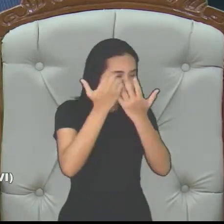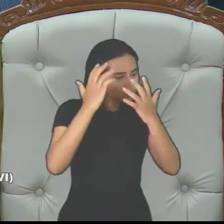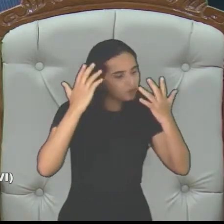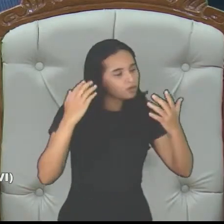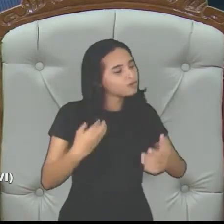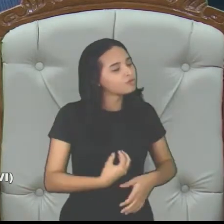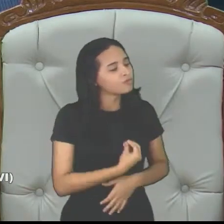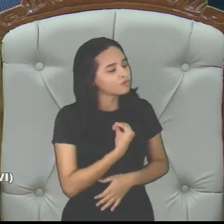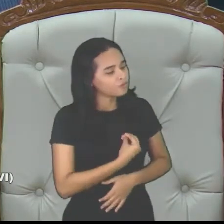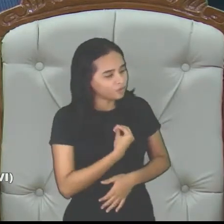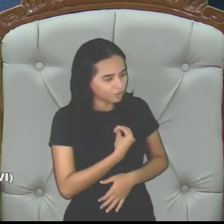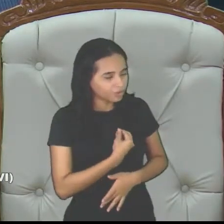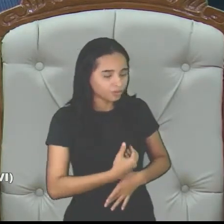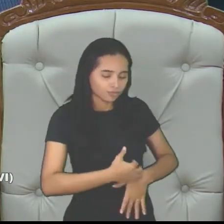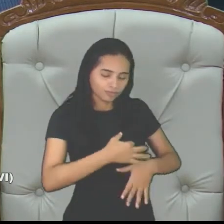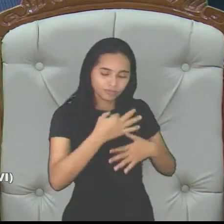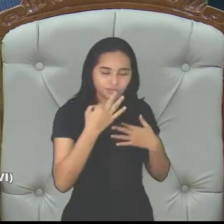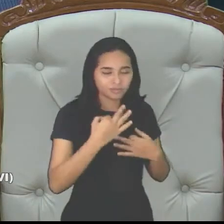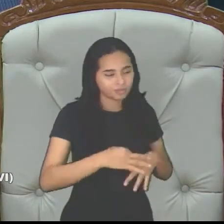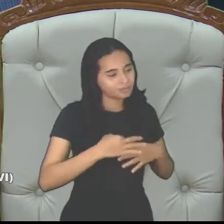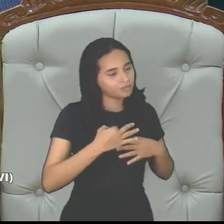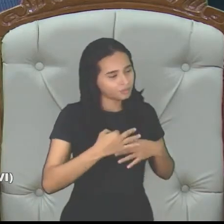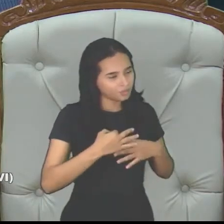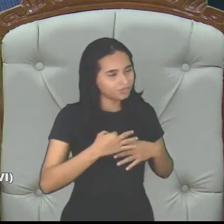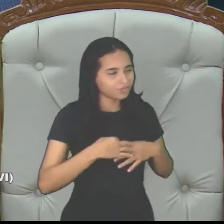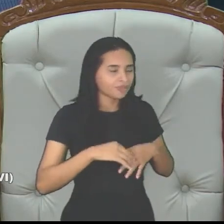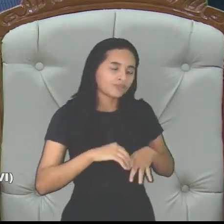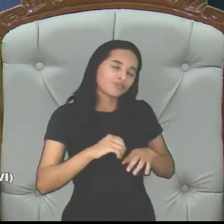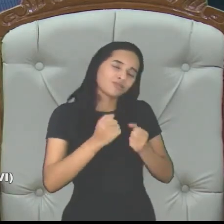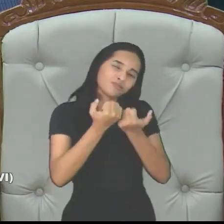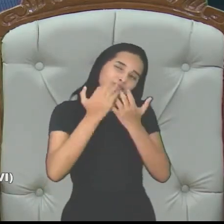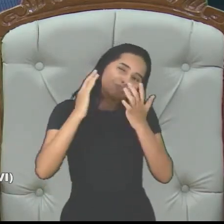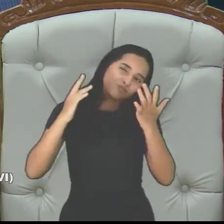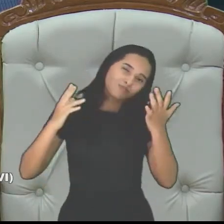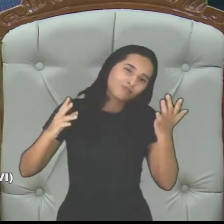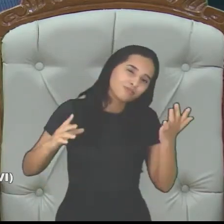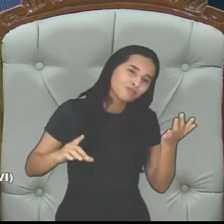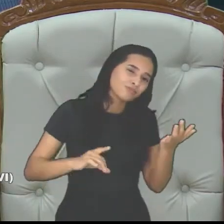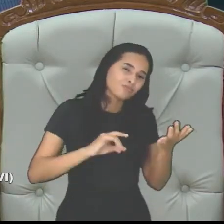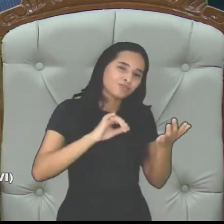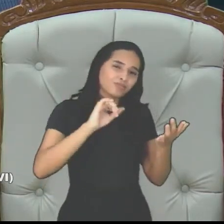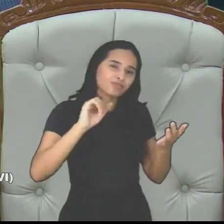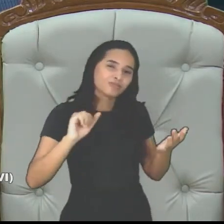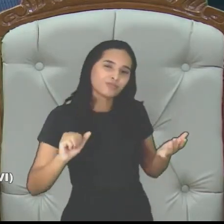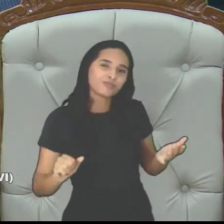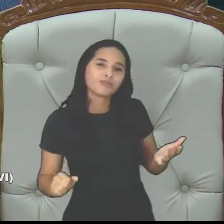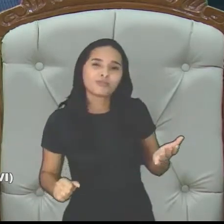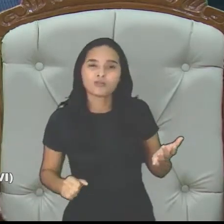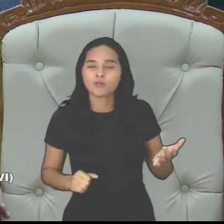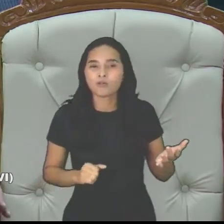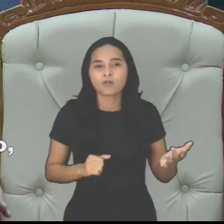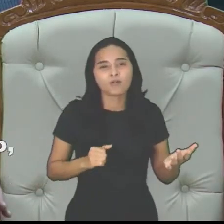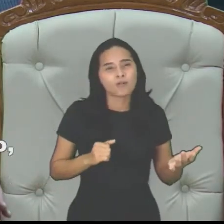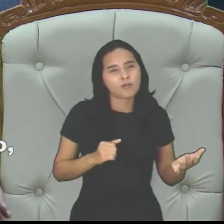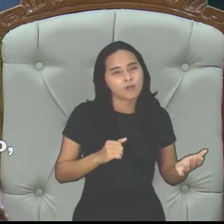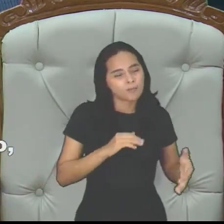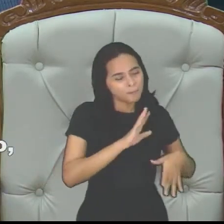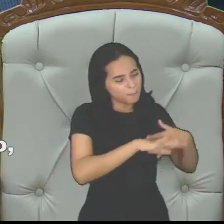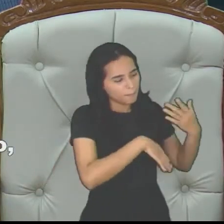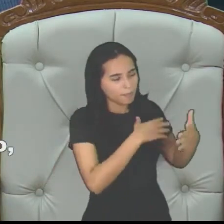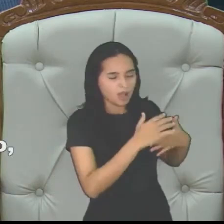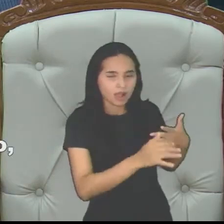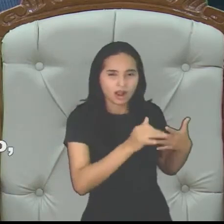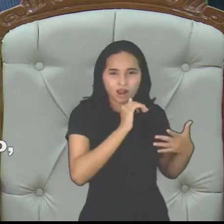Vivamos decentemente, como a luz do dia, não em orgias e